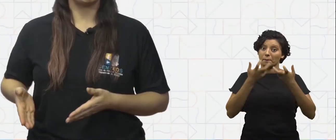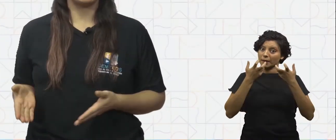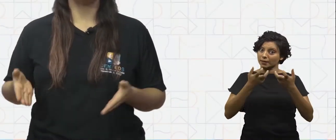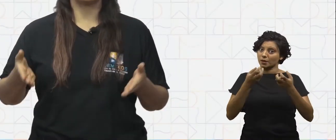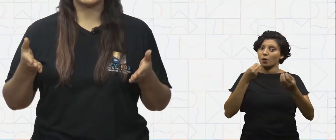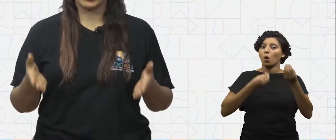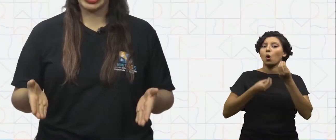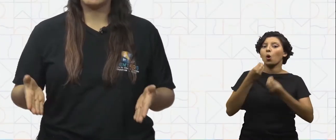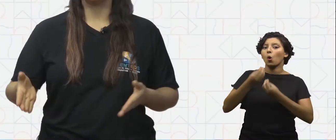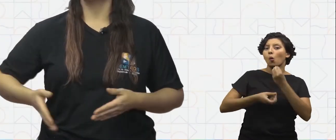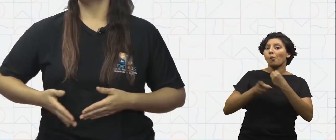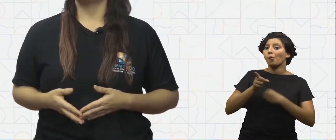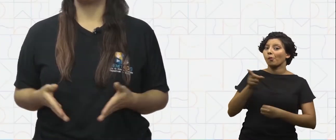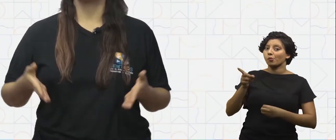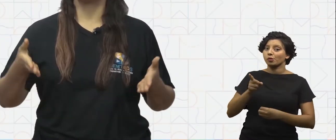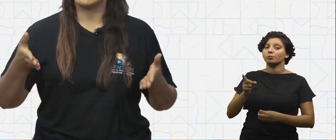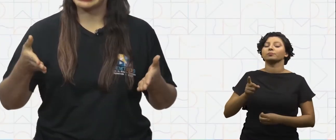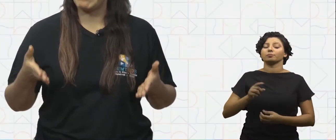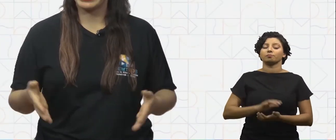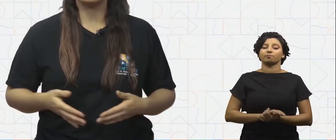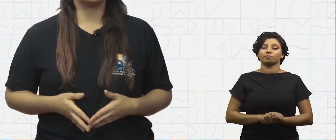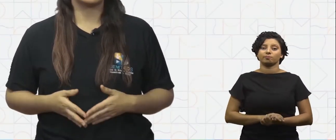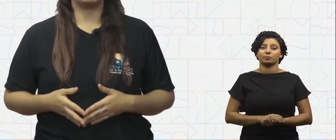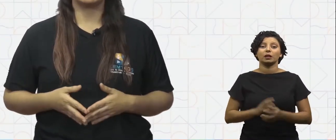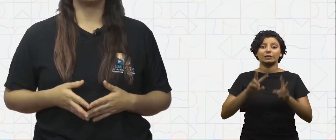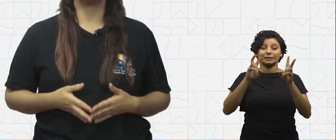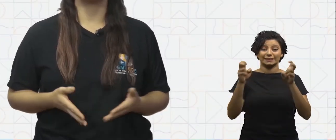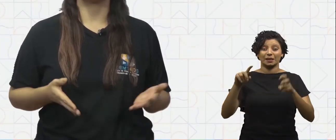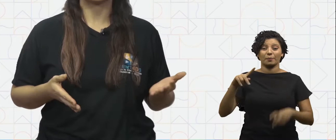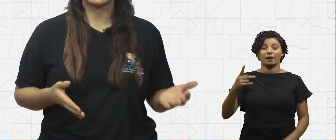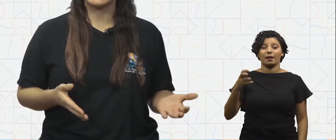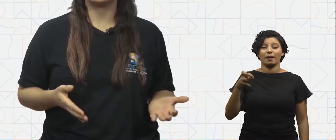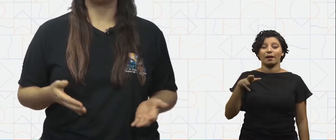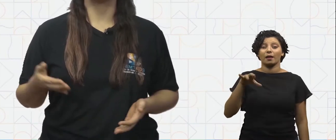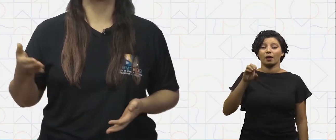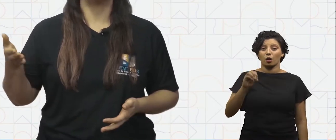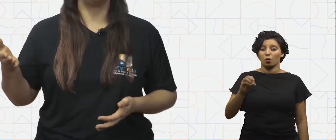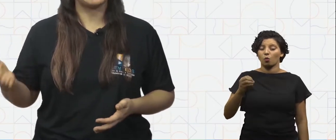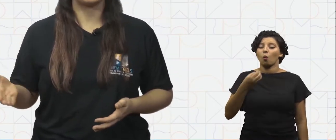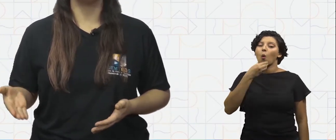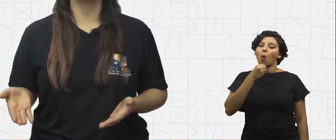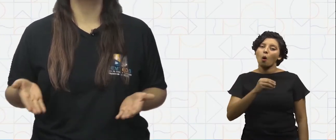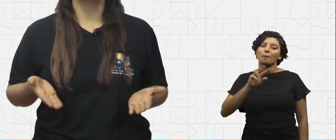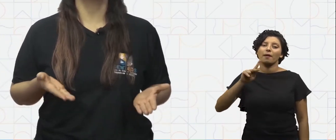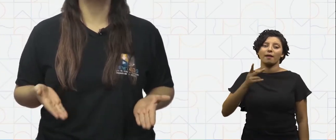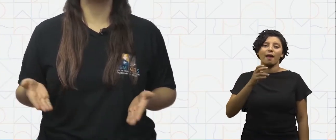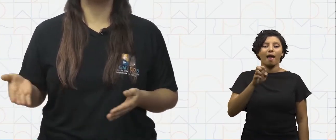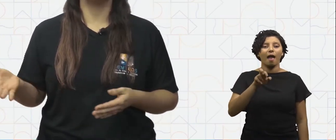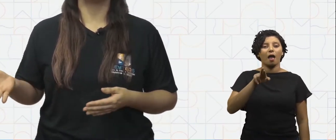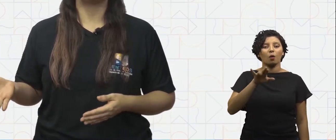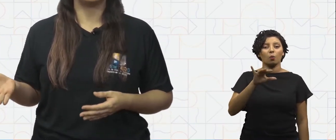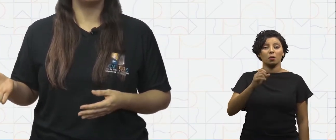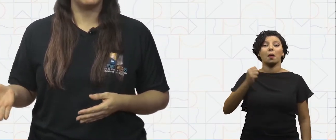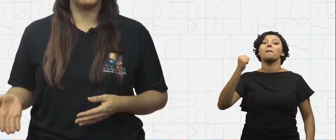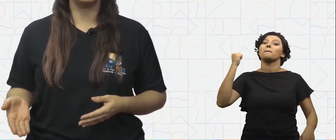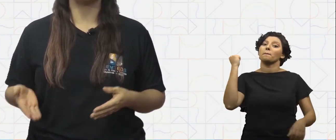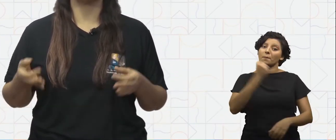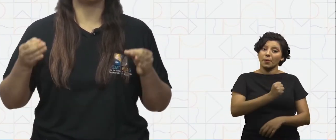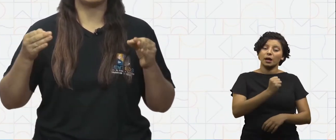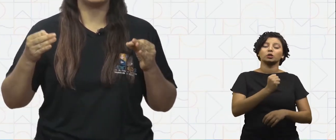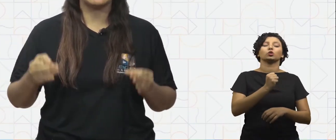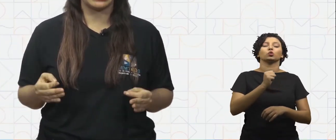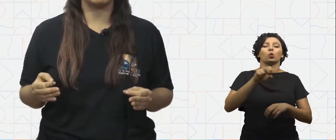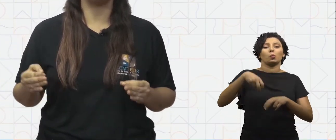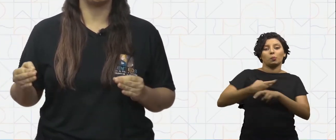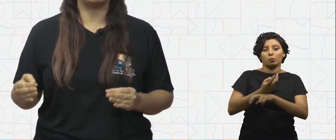grande efeito heróico nesse trecho que acabei de ler para você. Heracles, ou Hércules, conseguiu matar um monstro